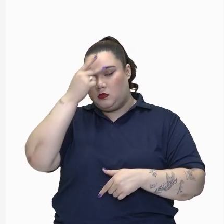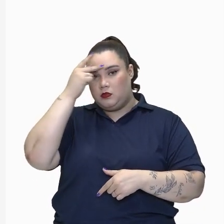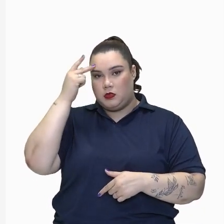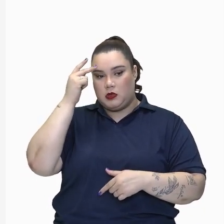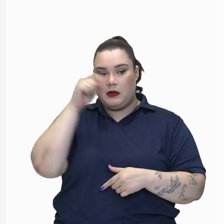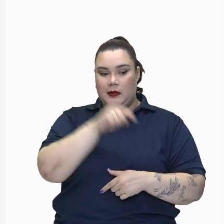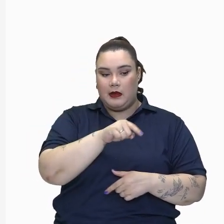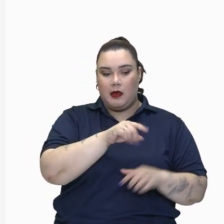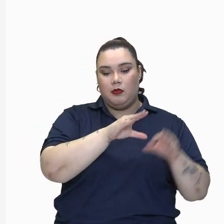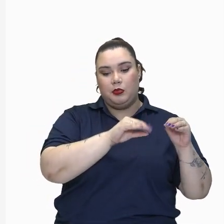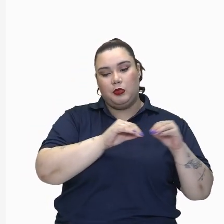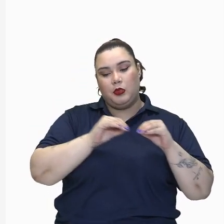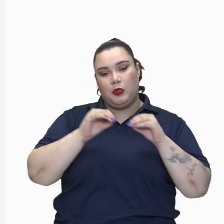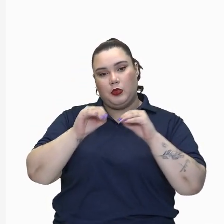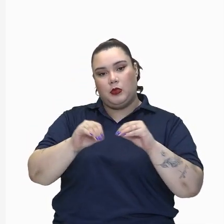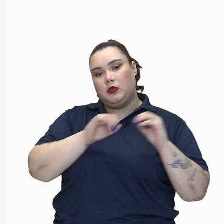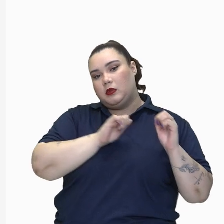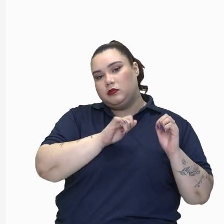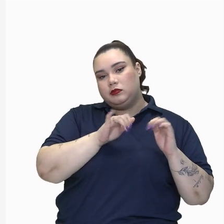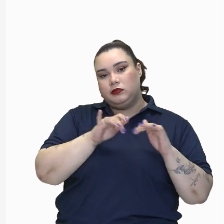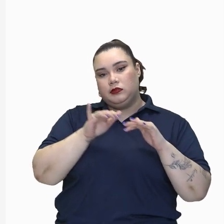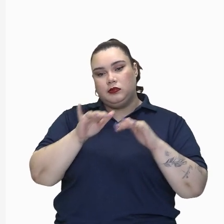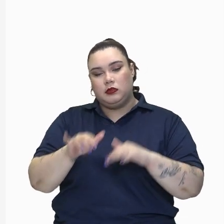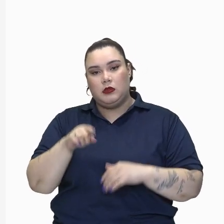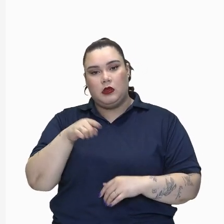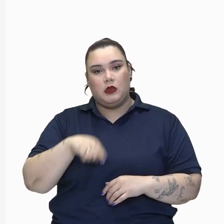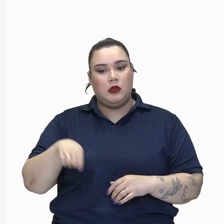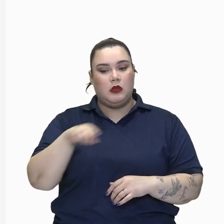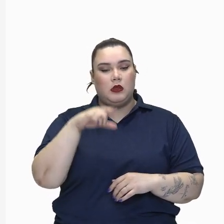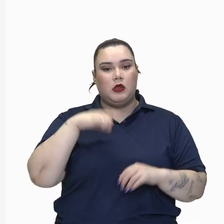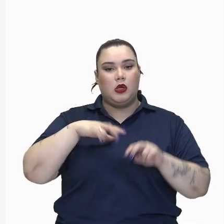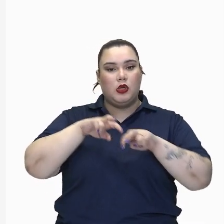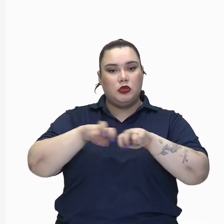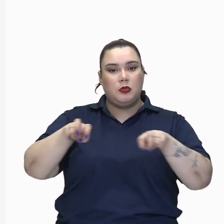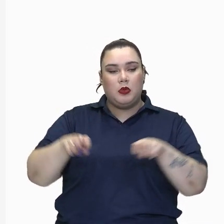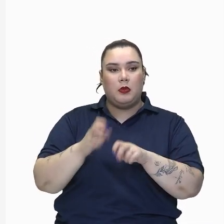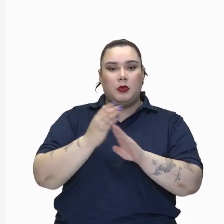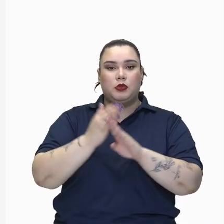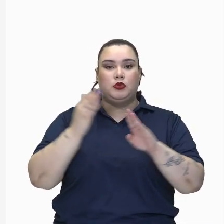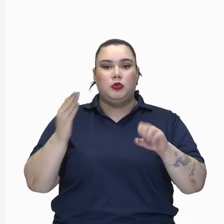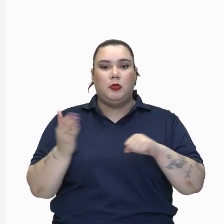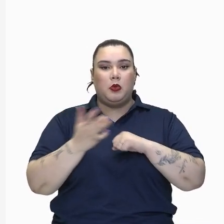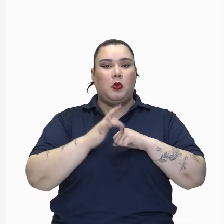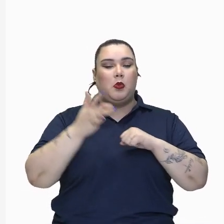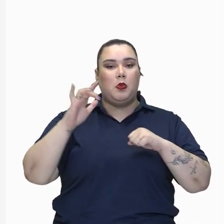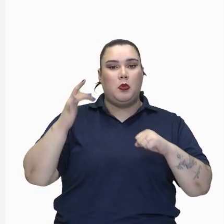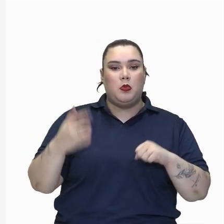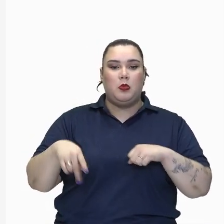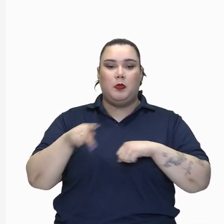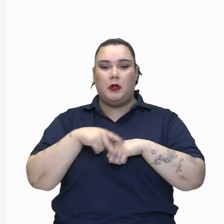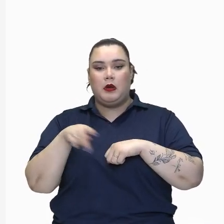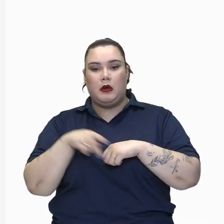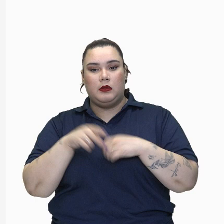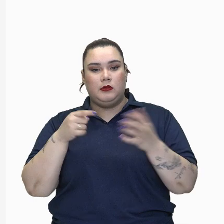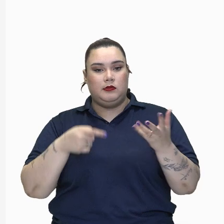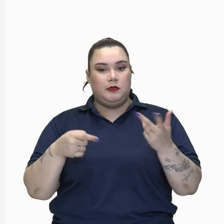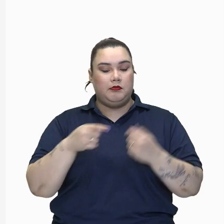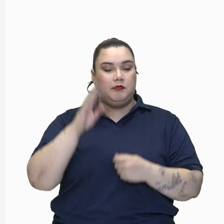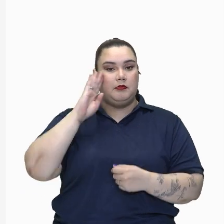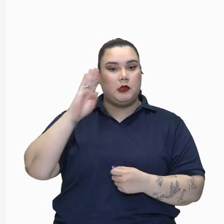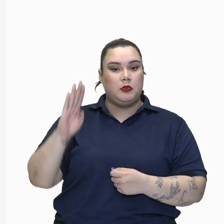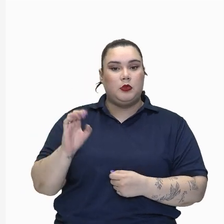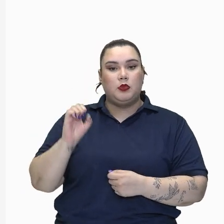de camponeses para as regiões onde se exploravam minas, principalmente na região